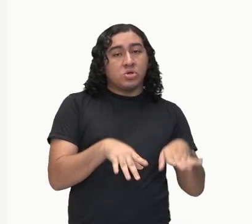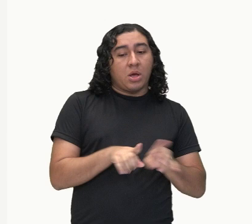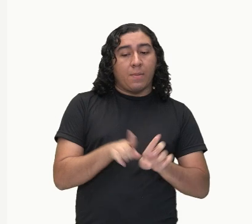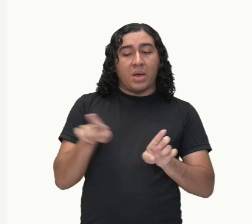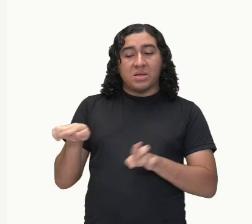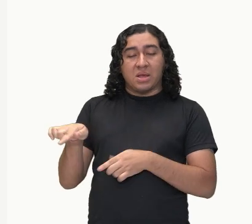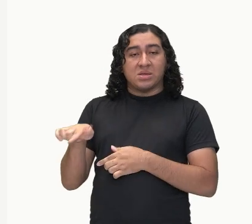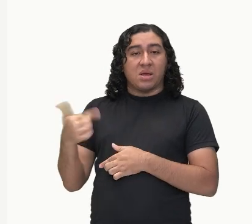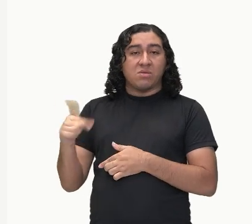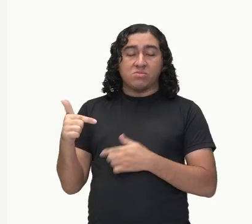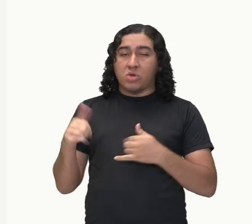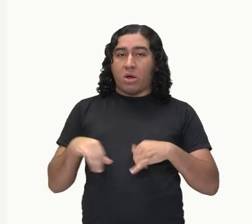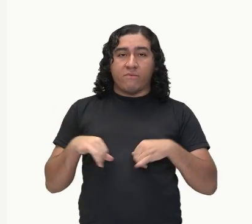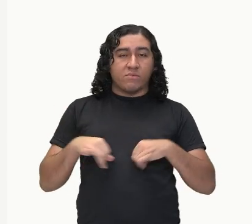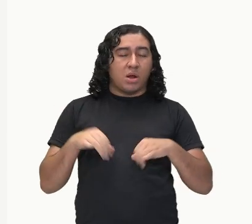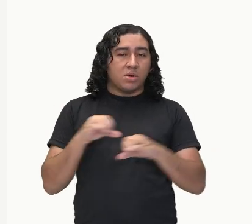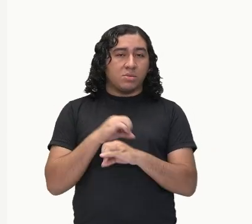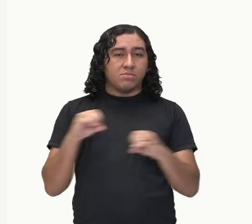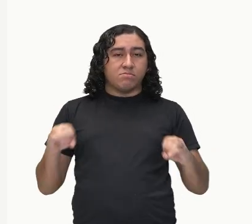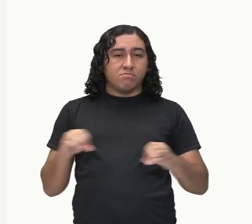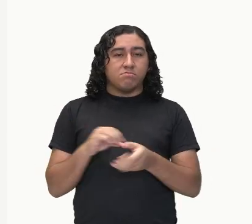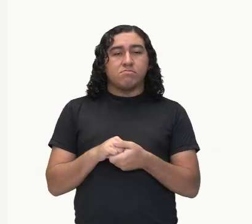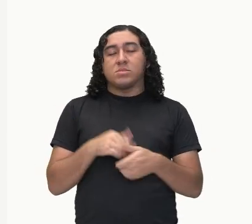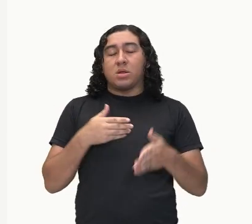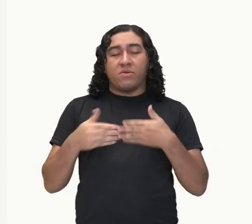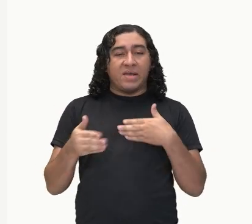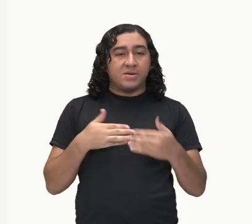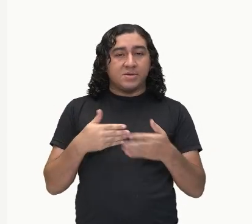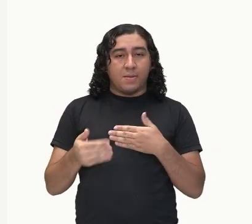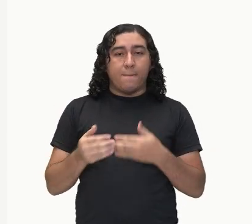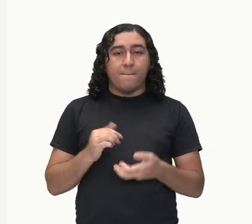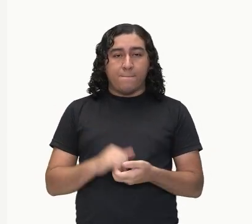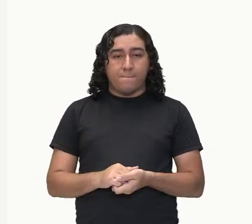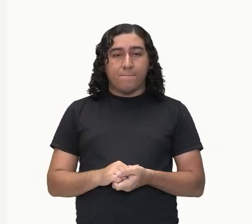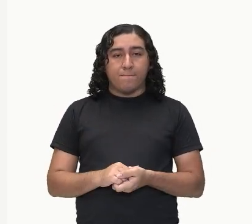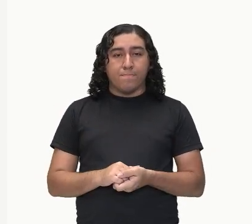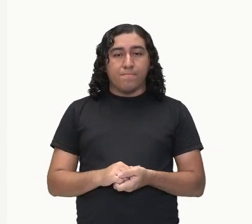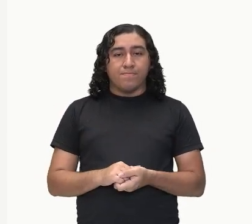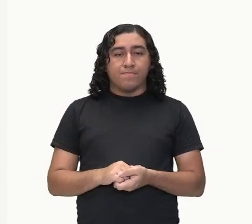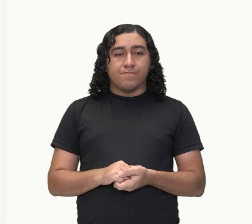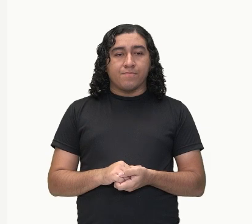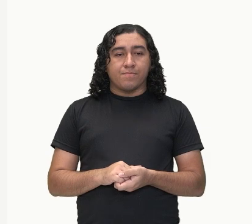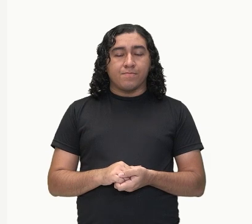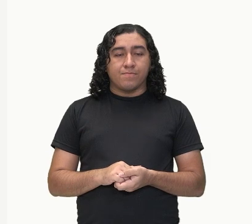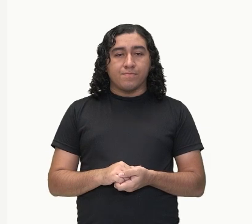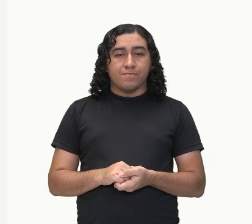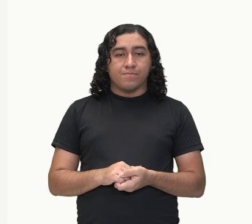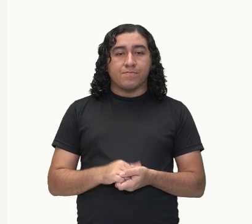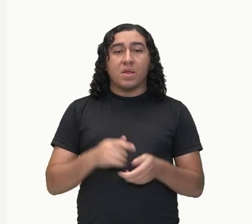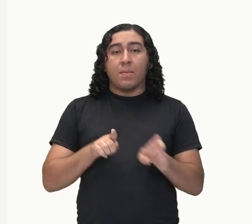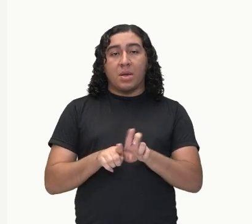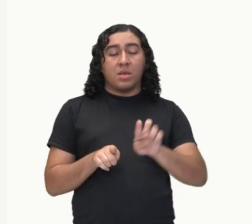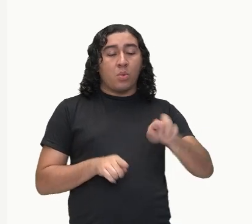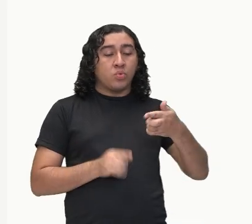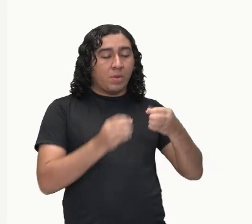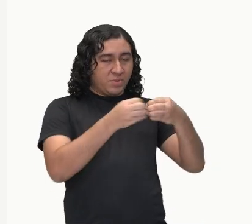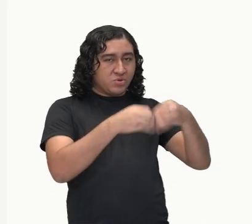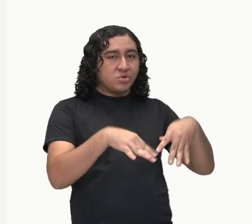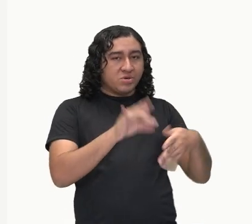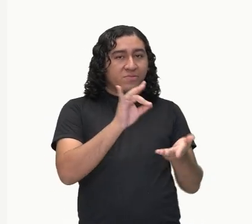seja afetada, né? Para ela tanto faz como tanto fez, mas aí a outra acaba sendo prejudicada por ela,